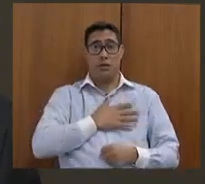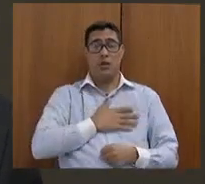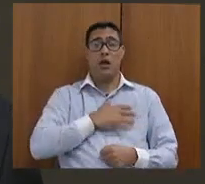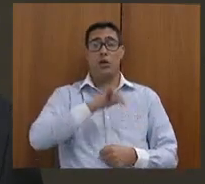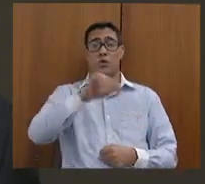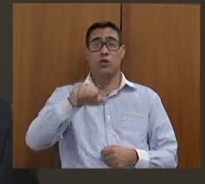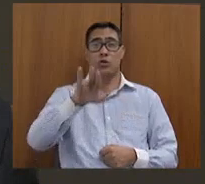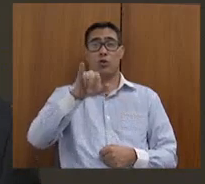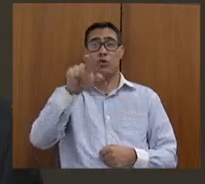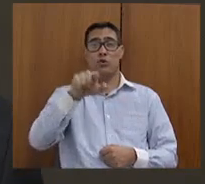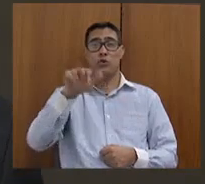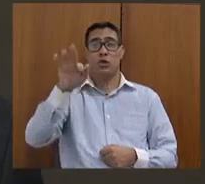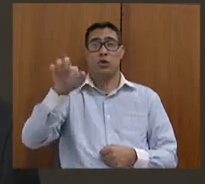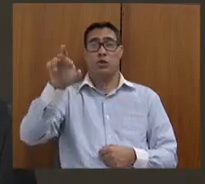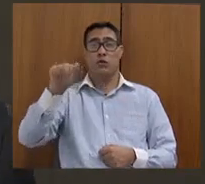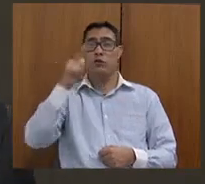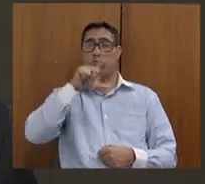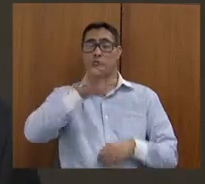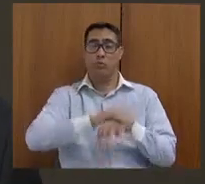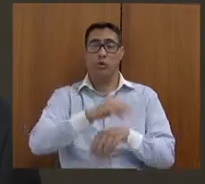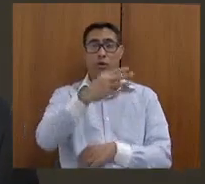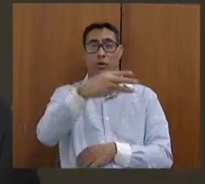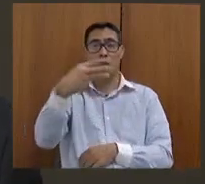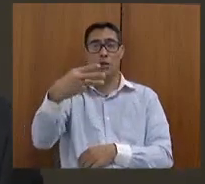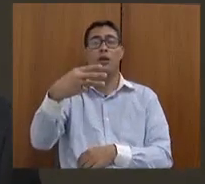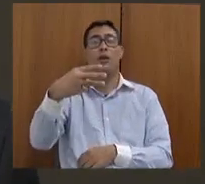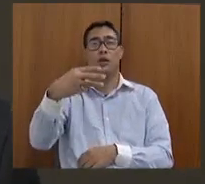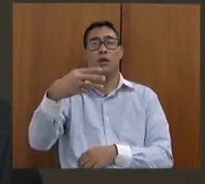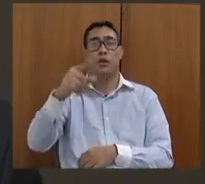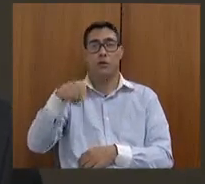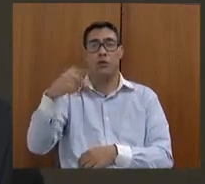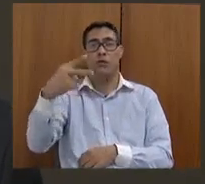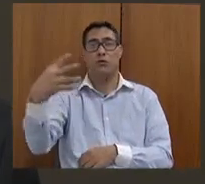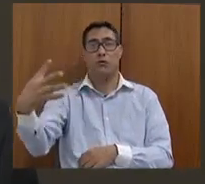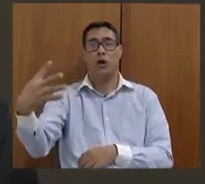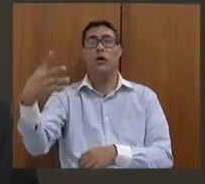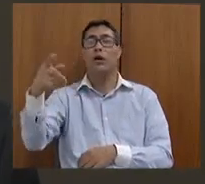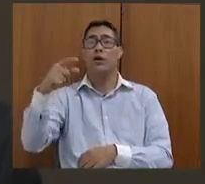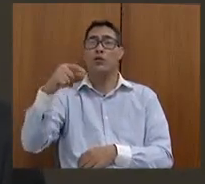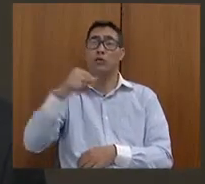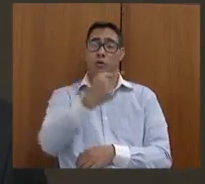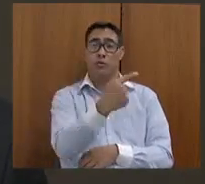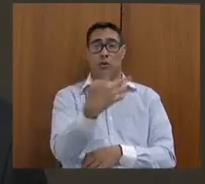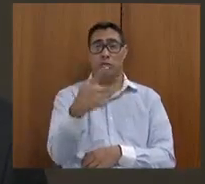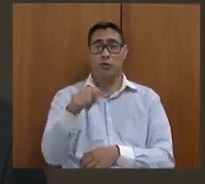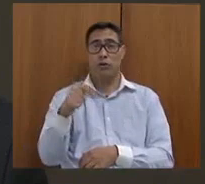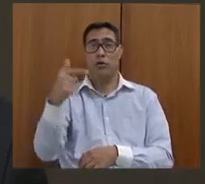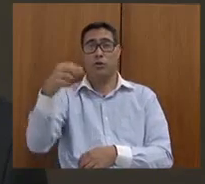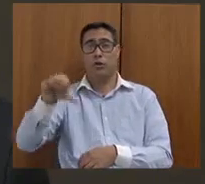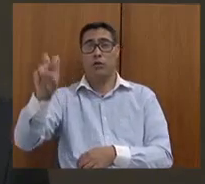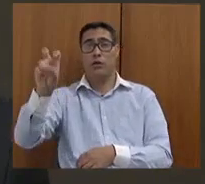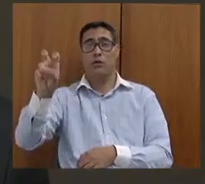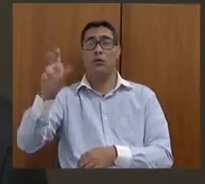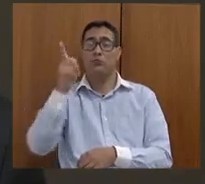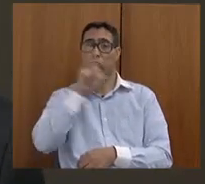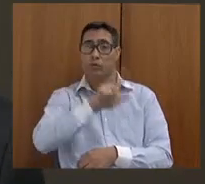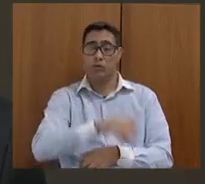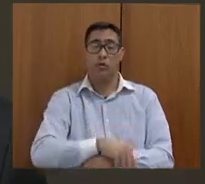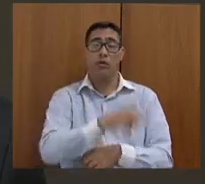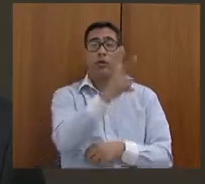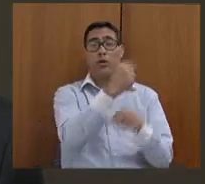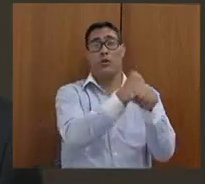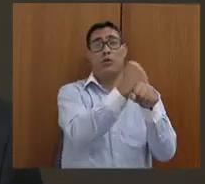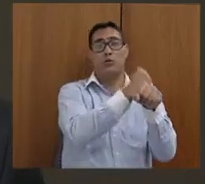nós conseguimos aplicar os 33,24 nos 14,95 ou seja em dois anos